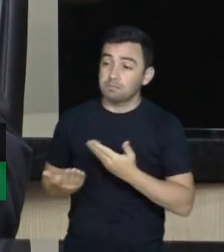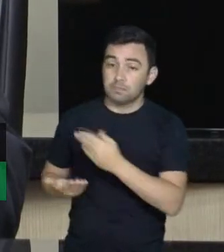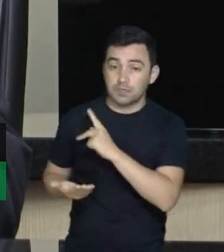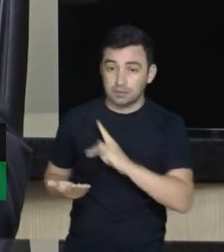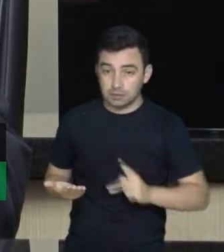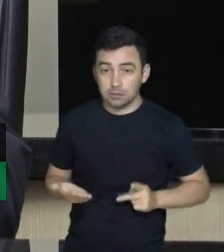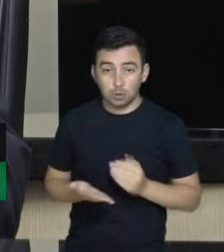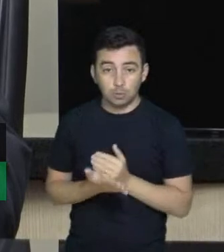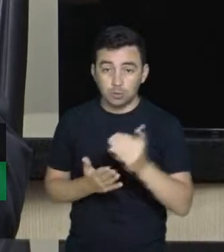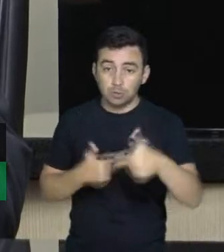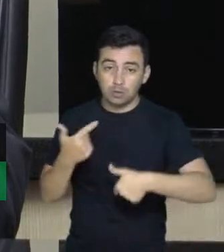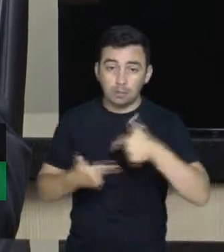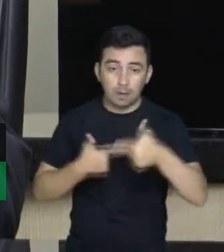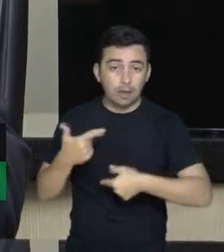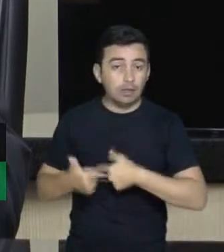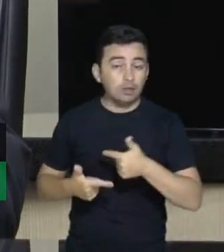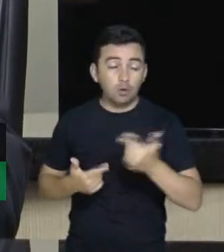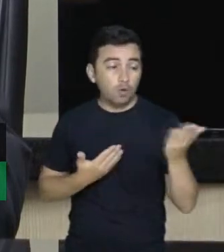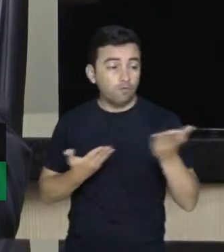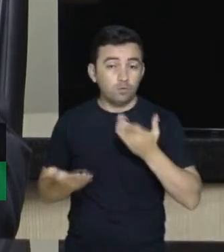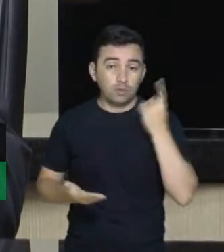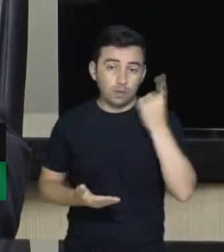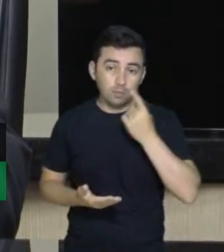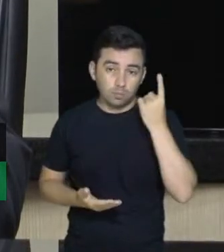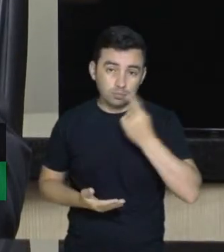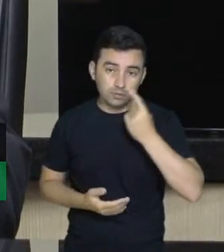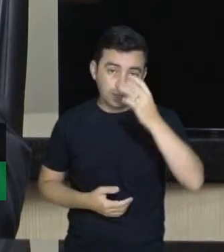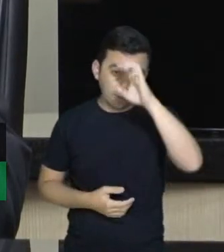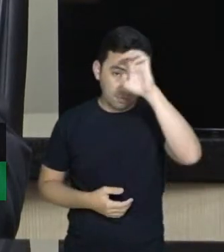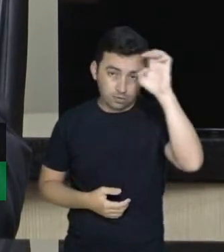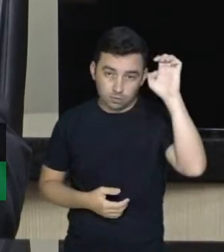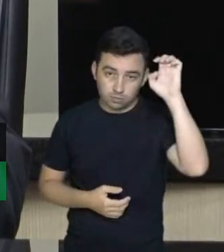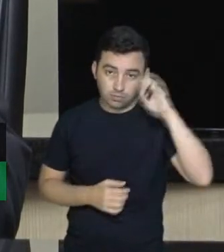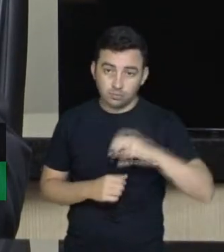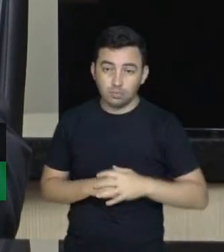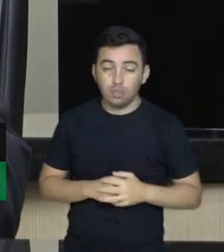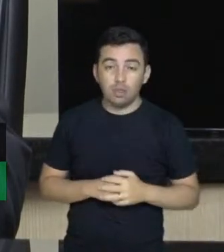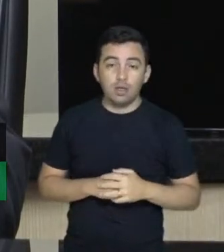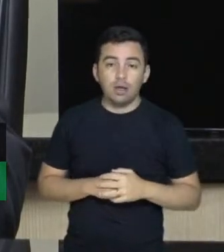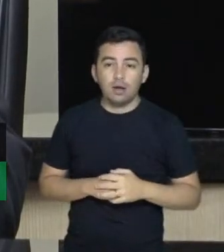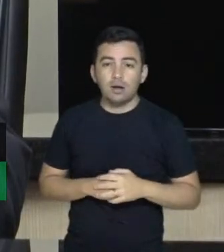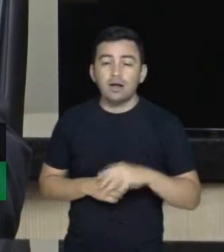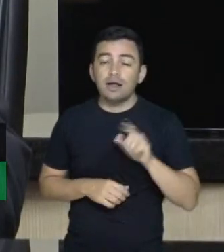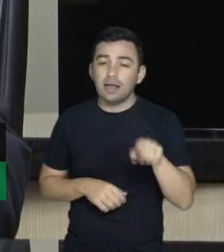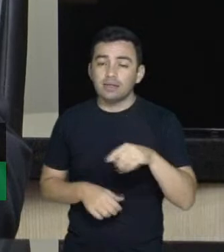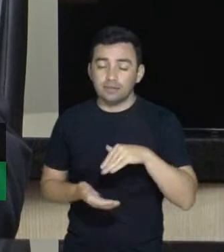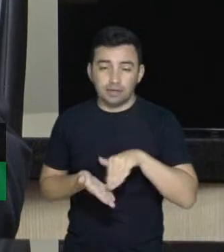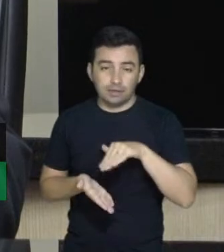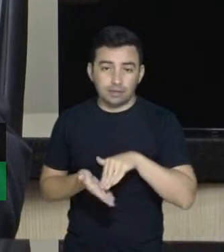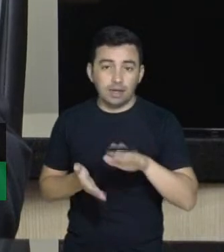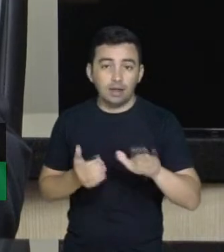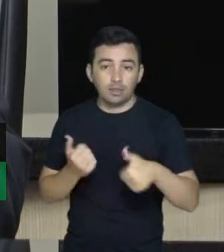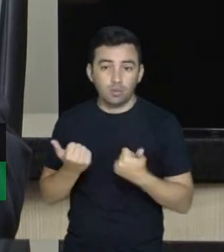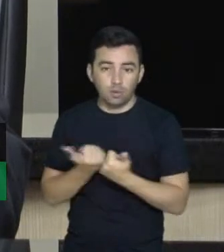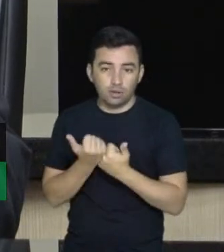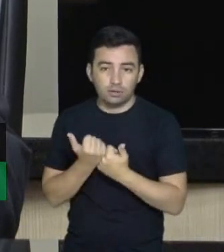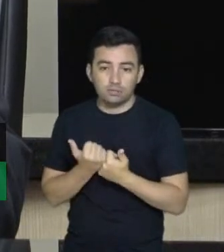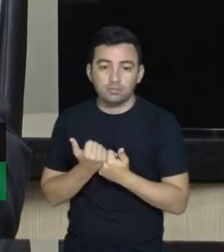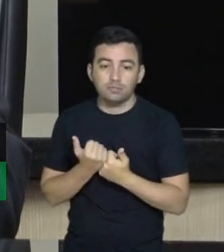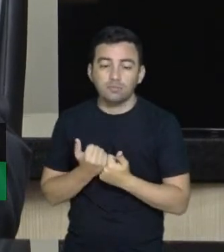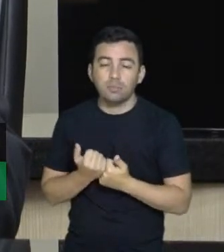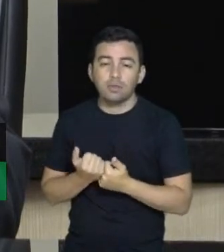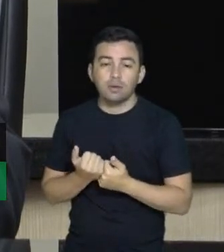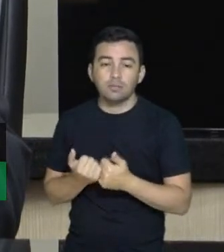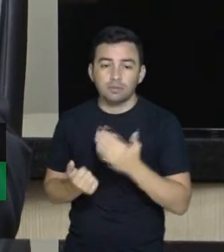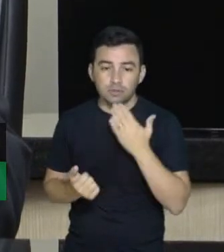trabalhos e convidou o senhor deputado Emerson Stein para, como secretário ad-hoc, proceder à